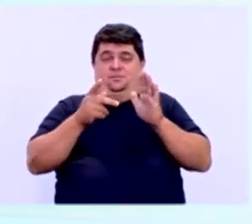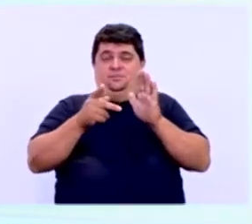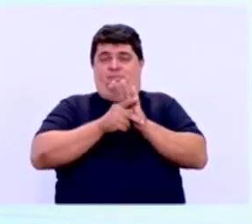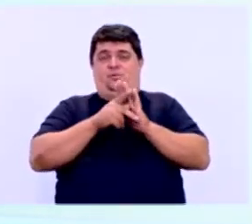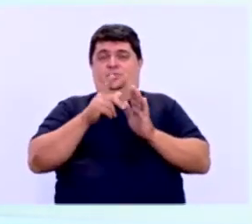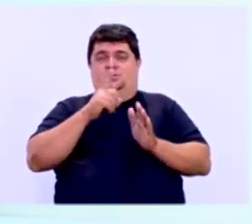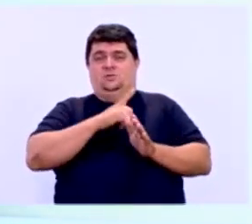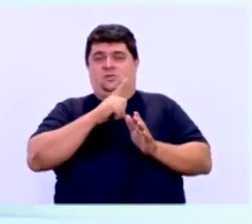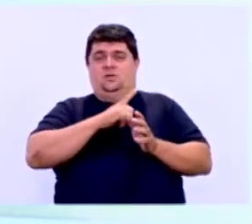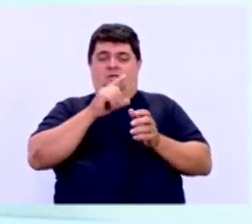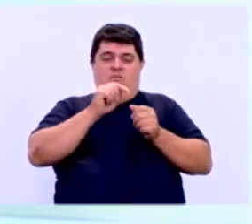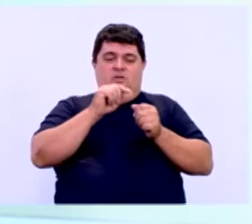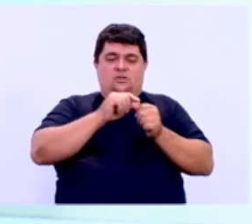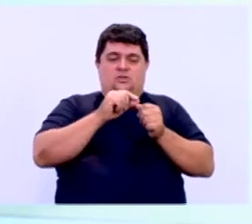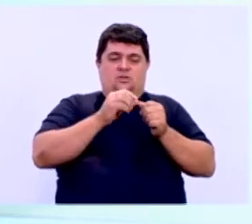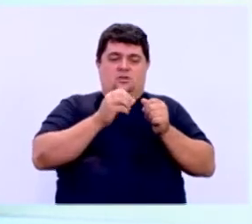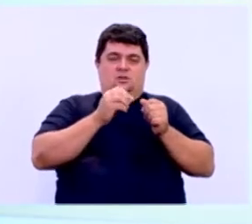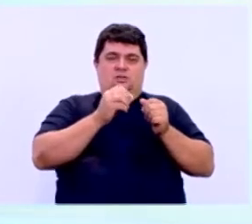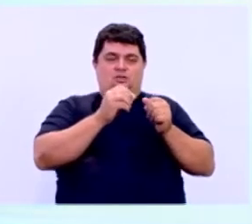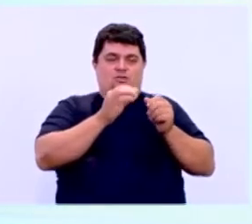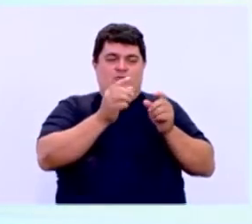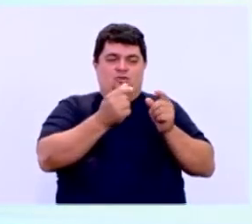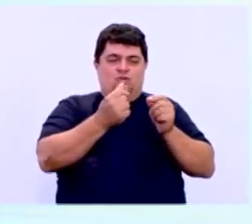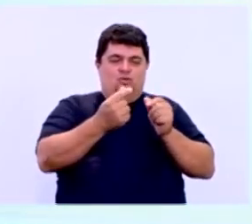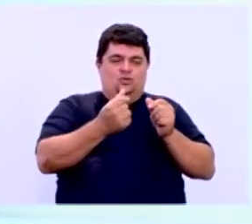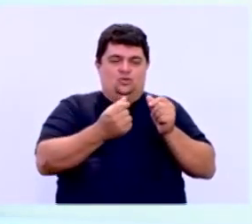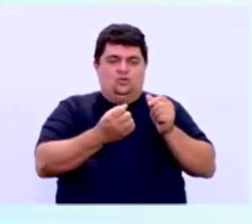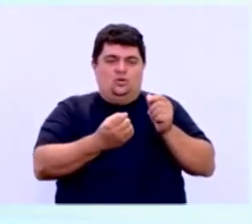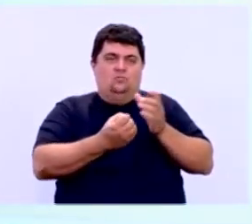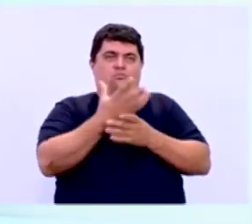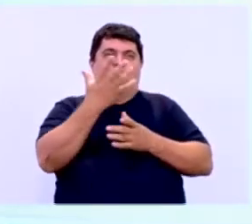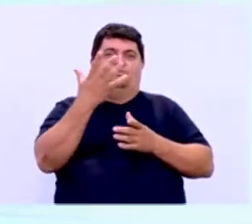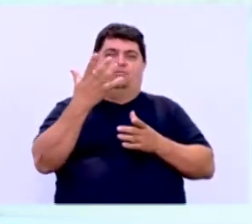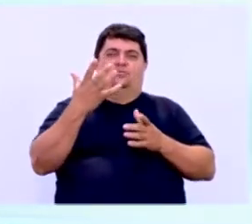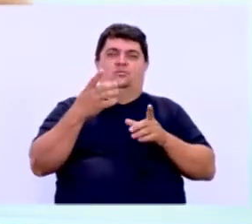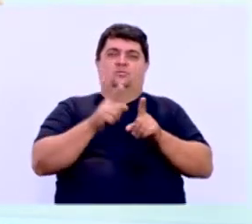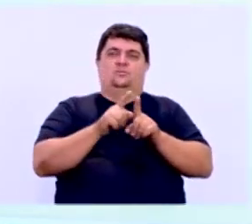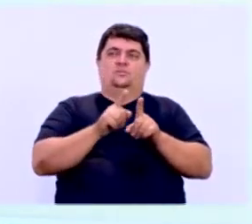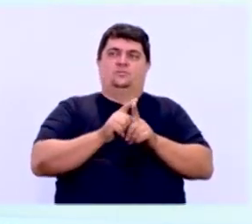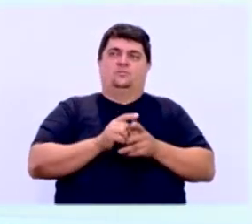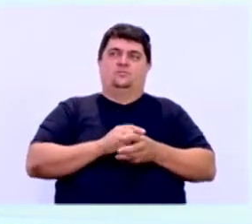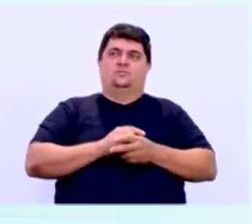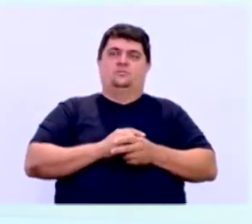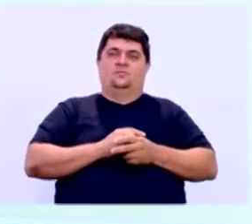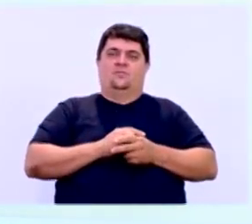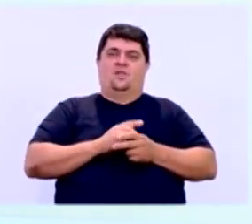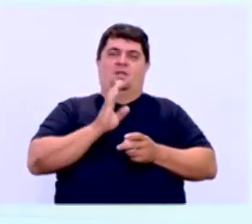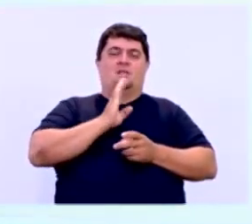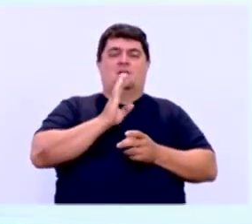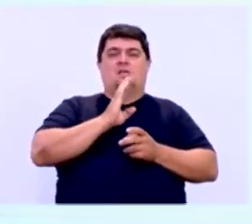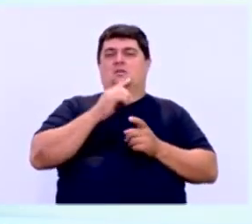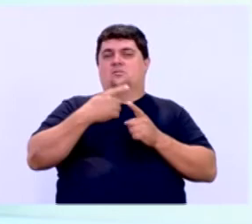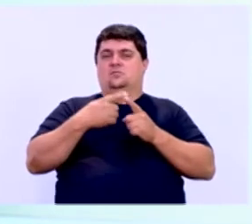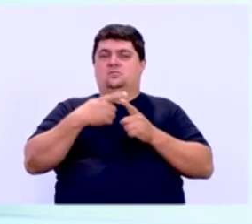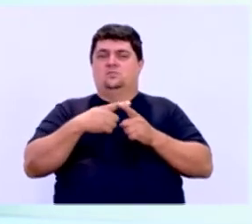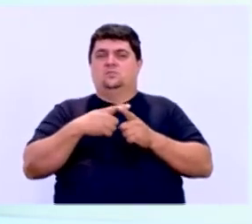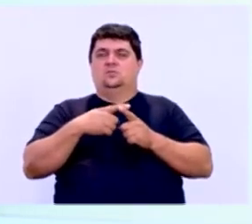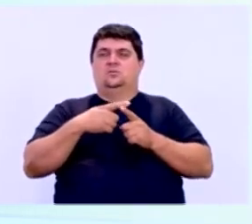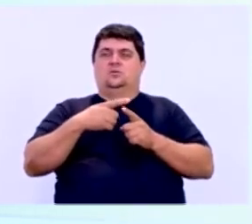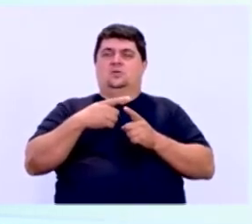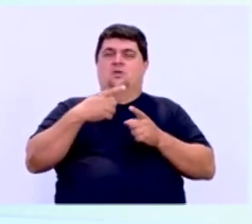ela produz a possibilidade de adquirir esse recurso financeiro, né, professor Igor? Isso é muito bacana, tem que ser feito de